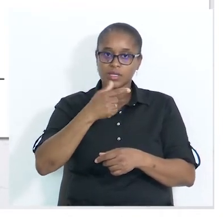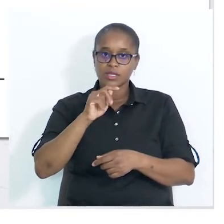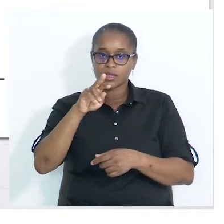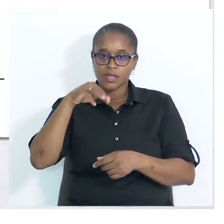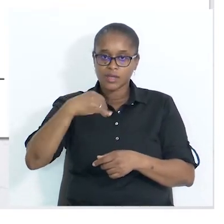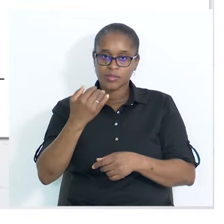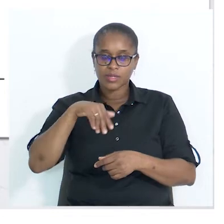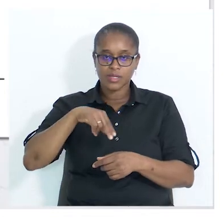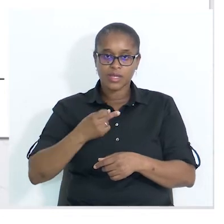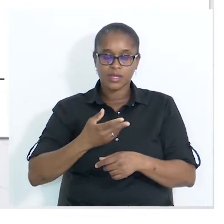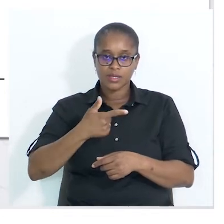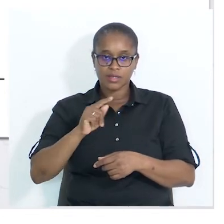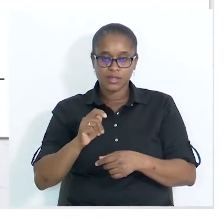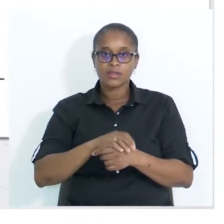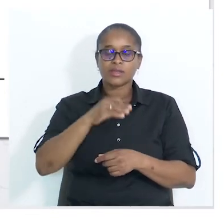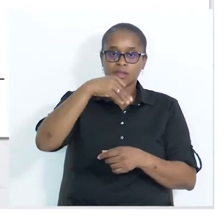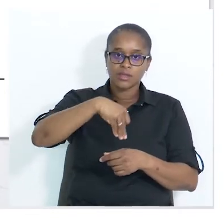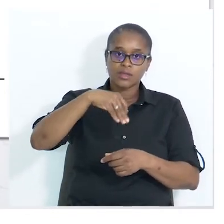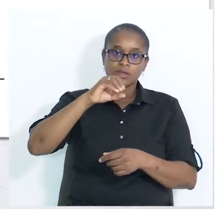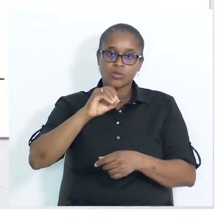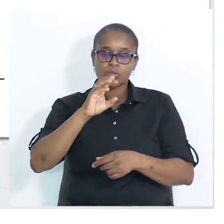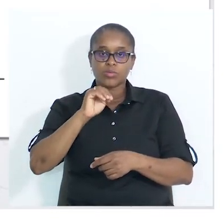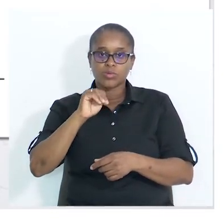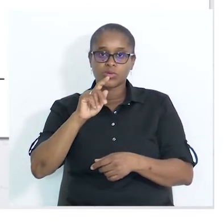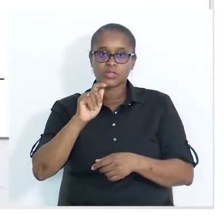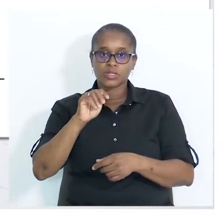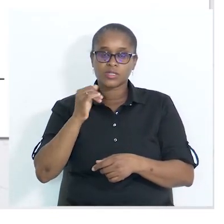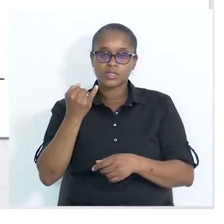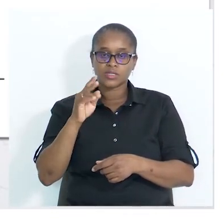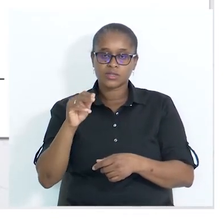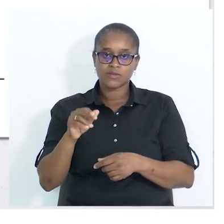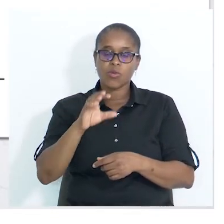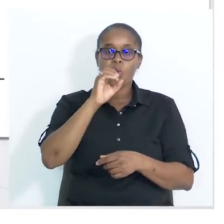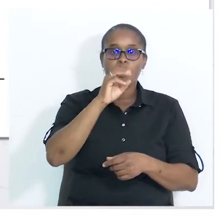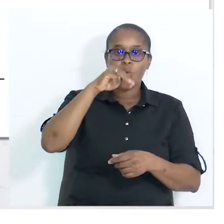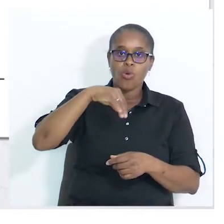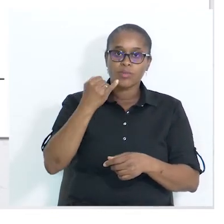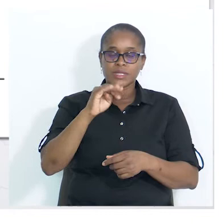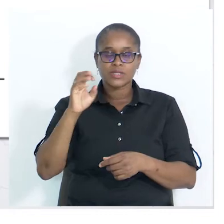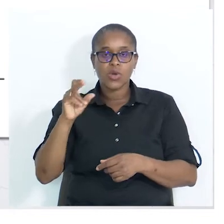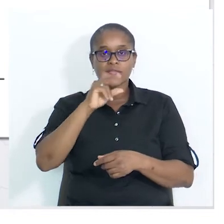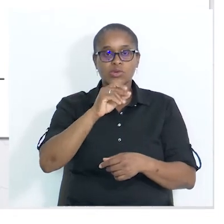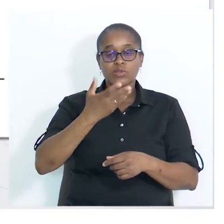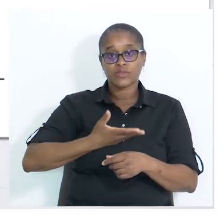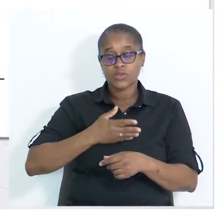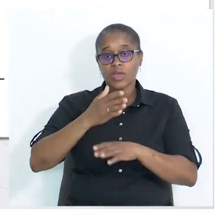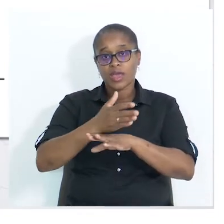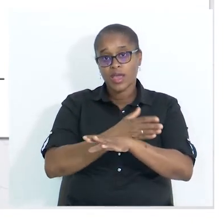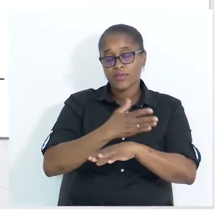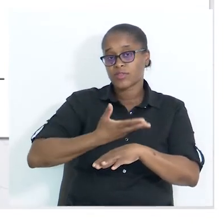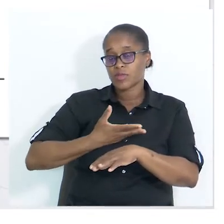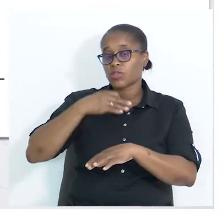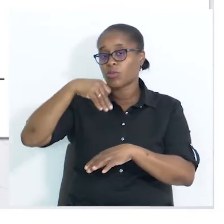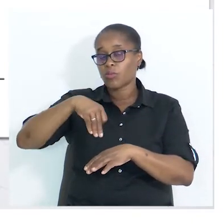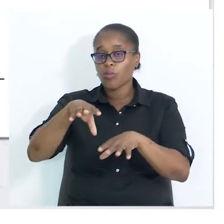determinante possessivo. Desculpem. Omissão do artigo definido antes do determinante